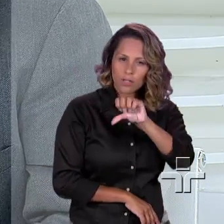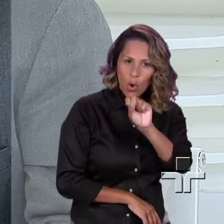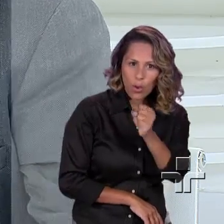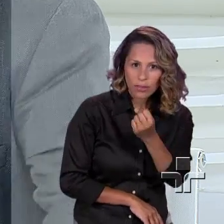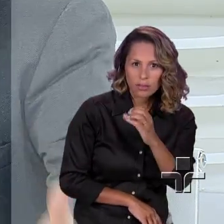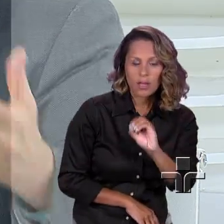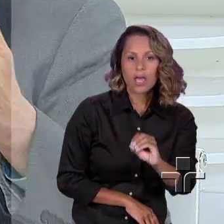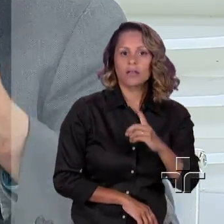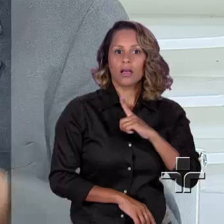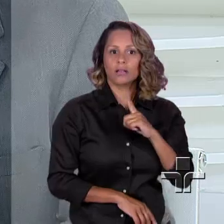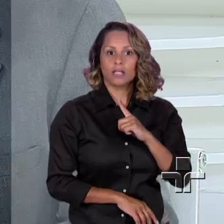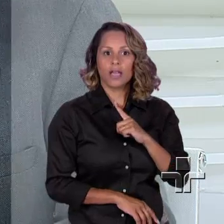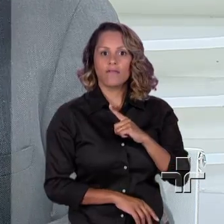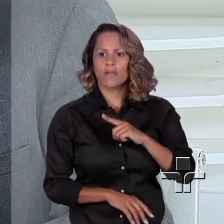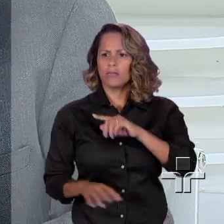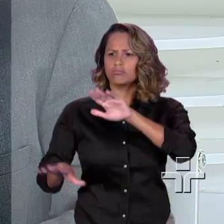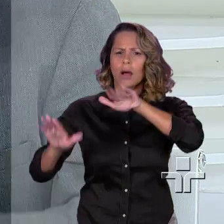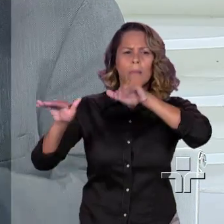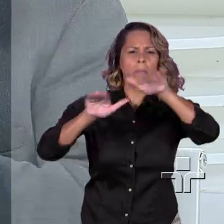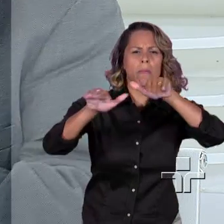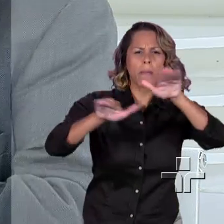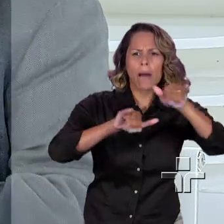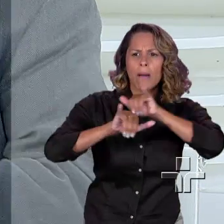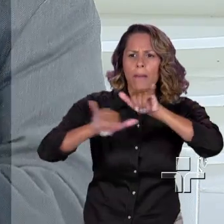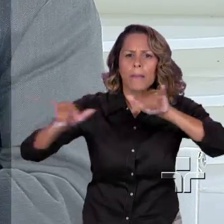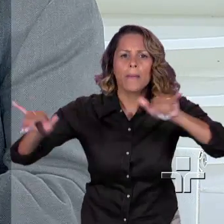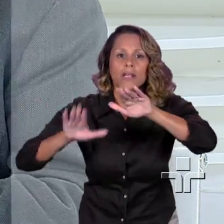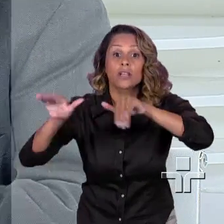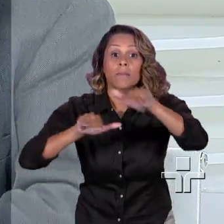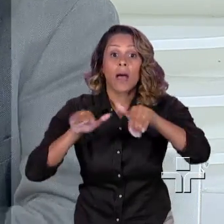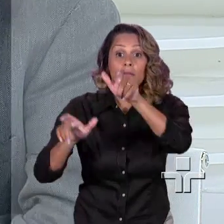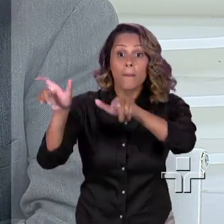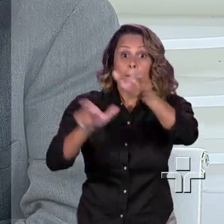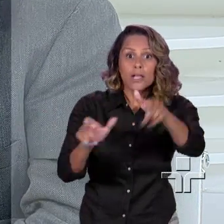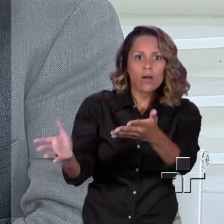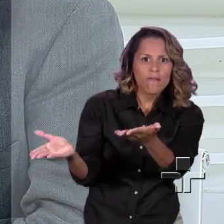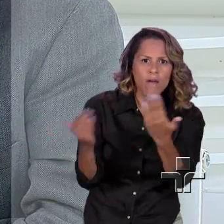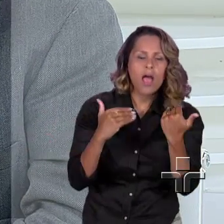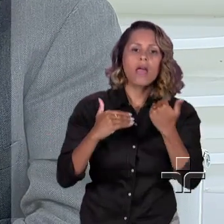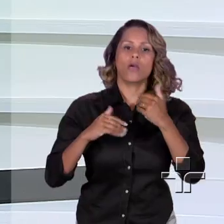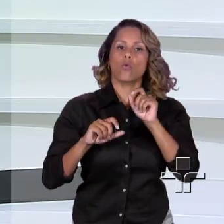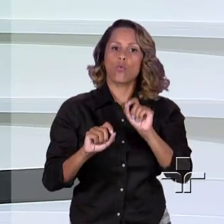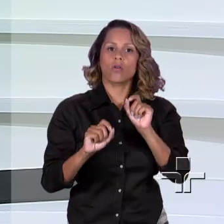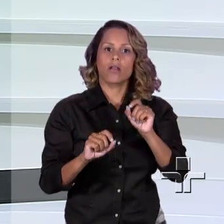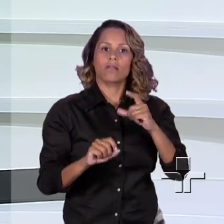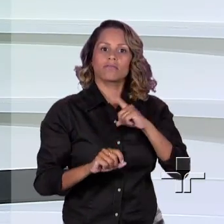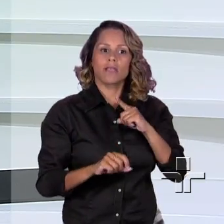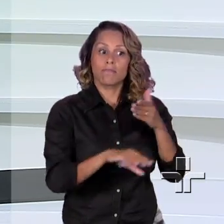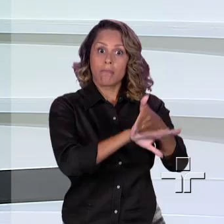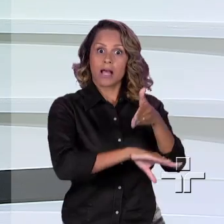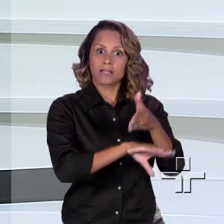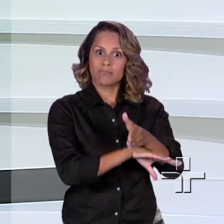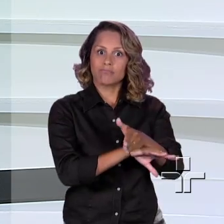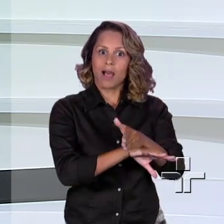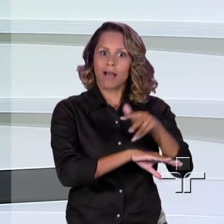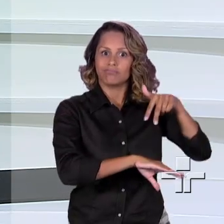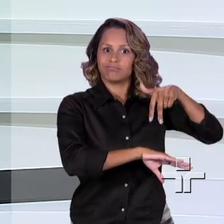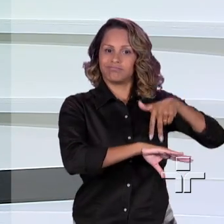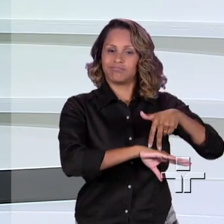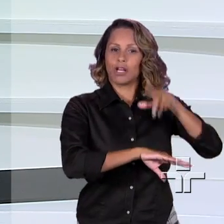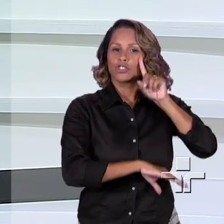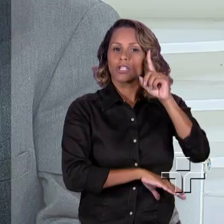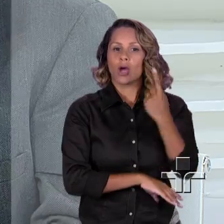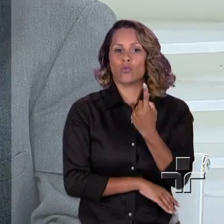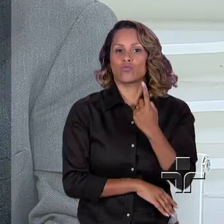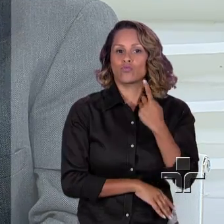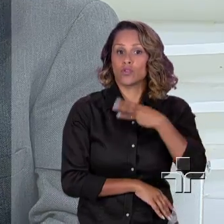então conclamavam as pessoas a fazer uma participação no 1º de maio em São Bernardo. Então eu e mais 50 outros